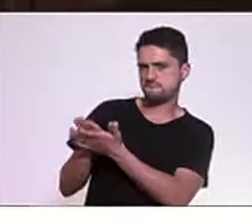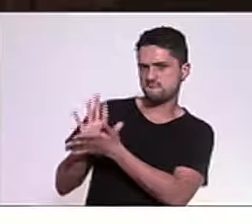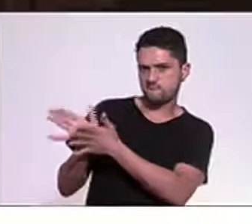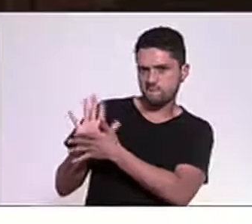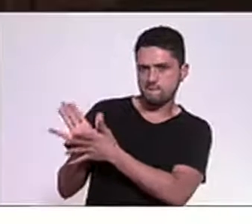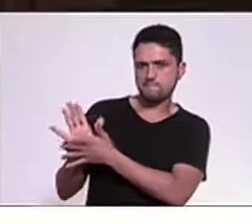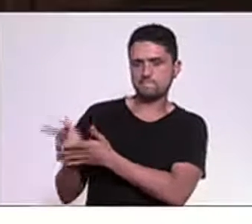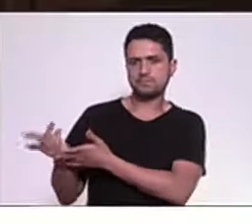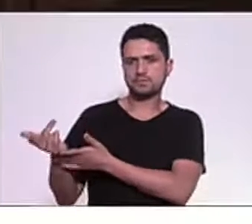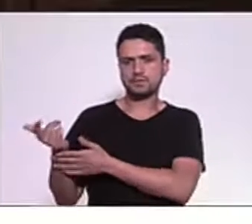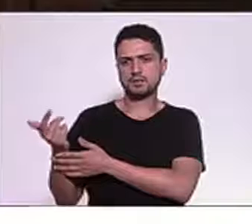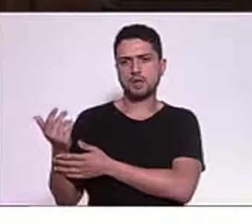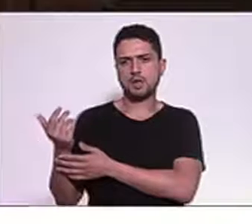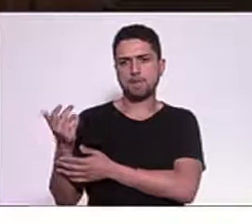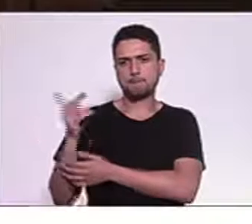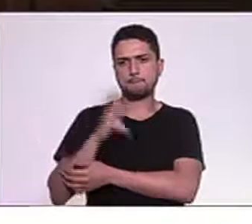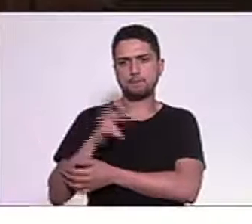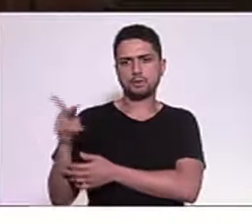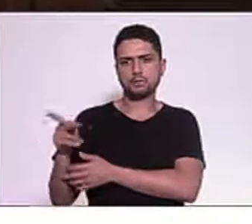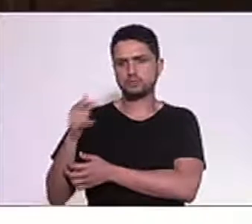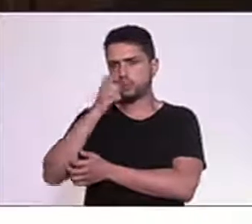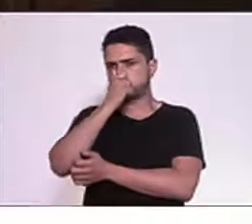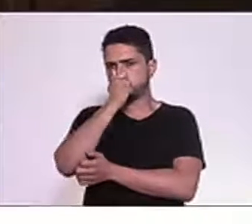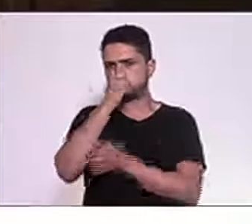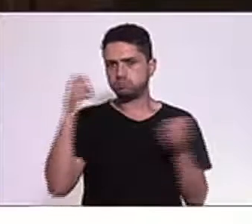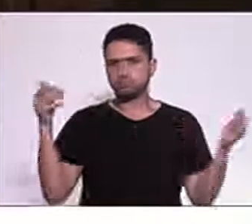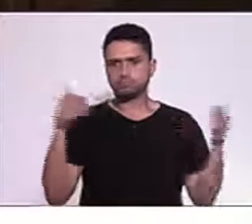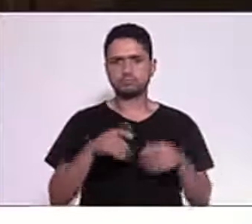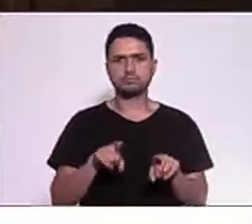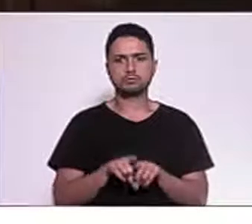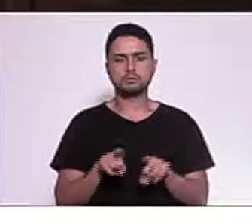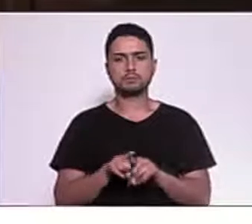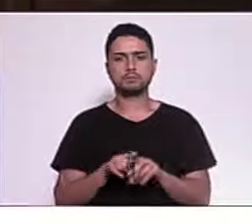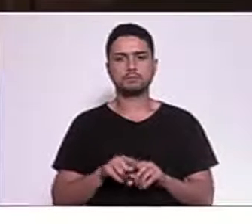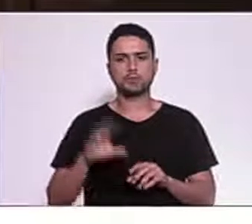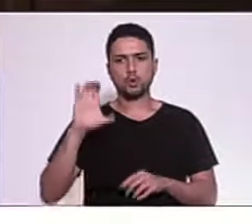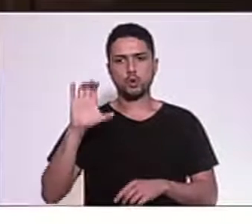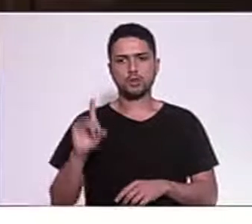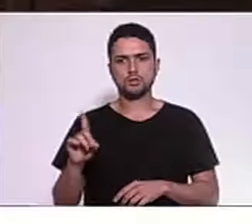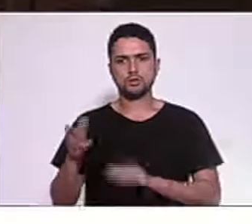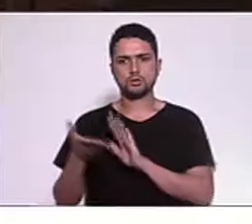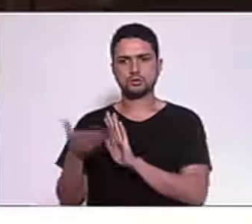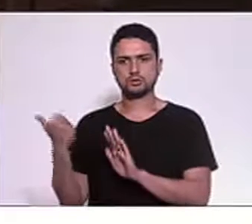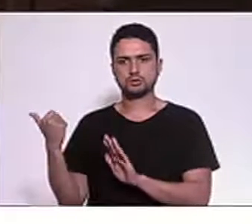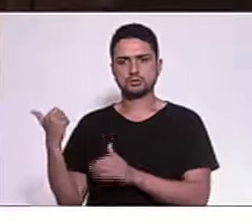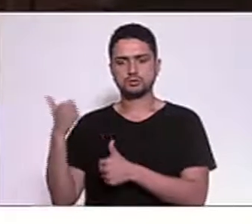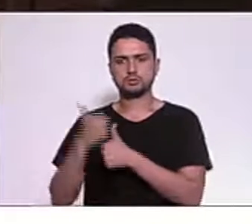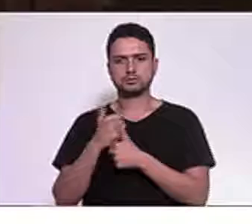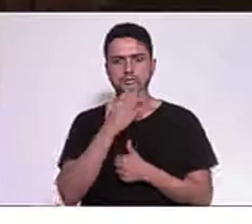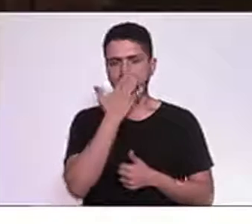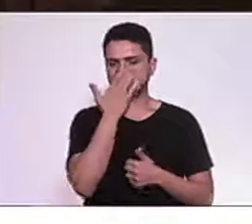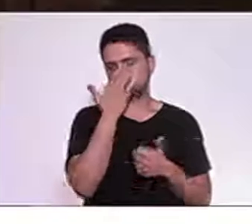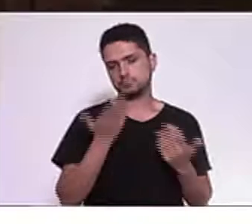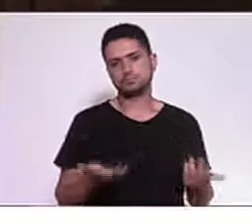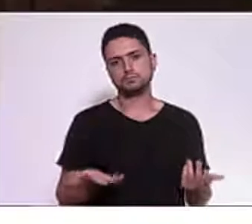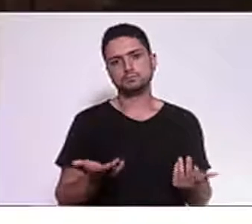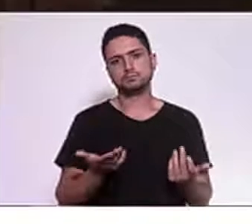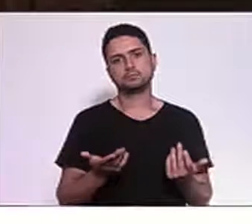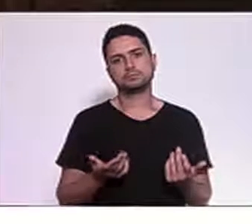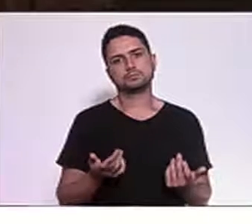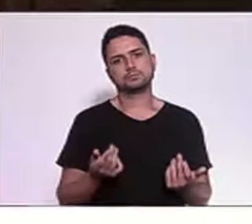professores e, eventualmente, até a destituição de gestores dessas escolas. Ora, isto, com este